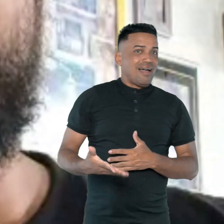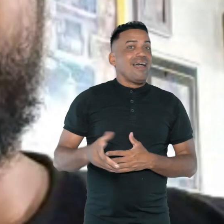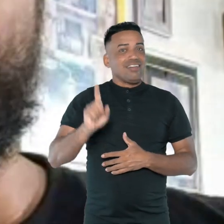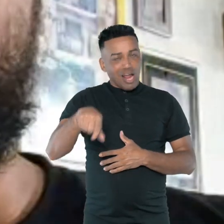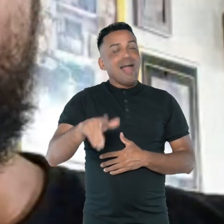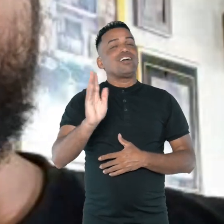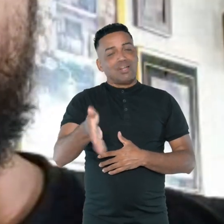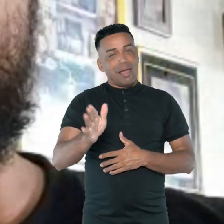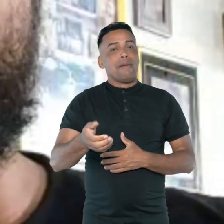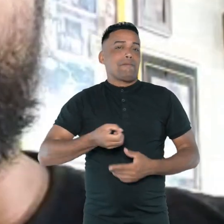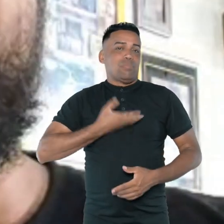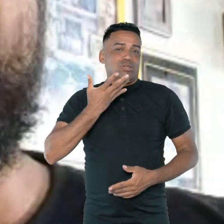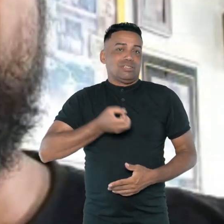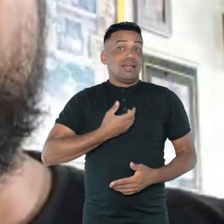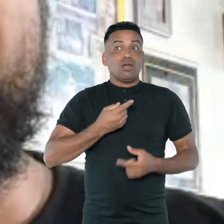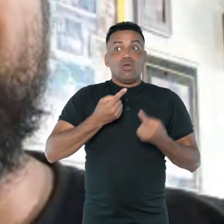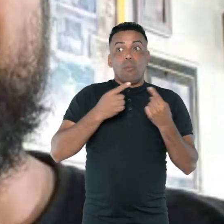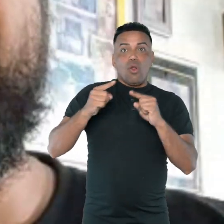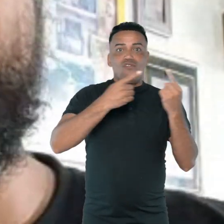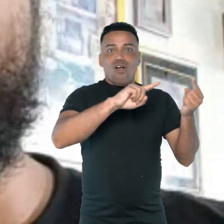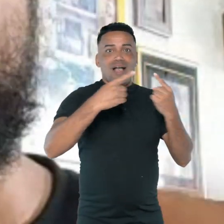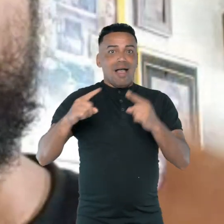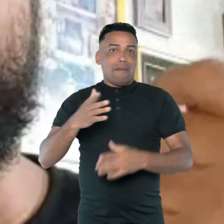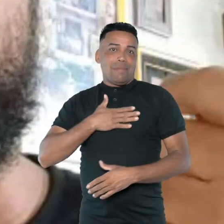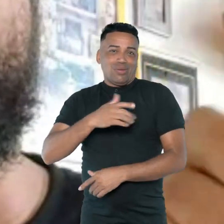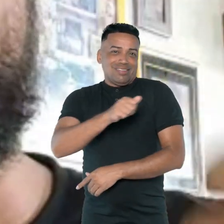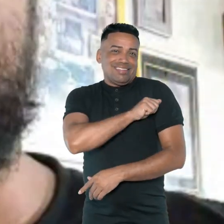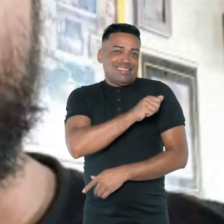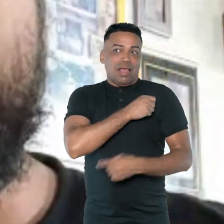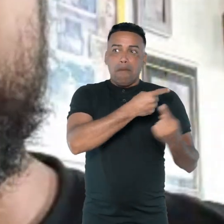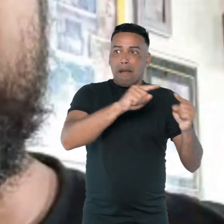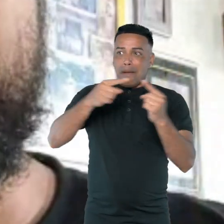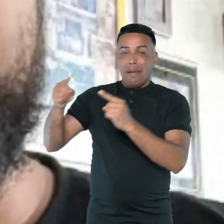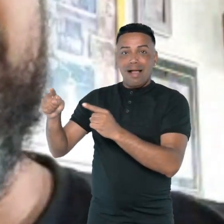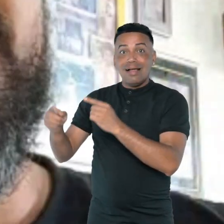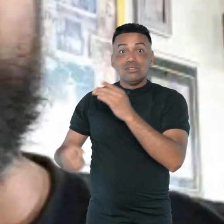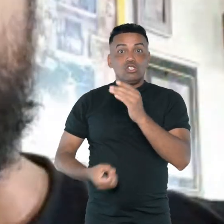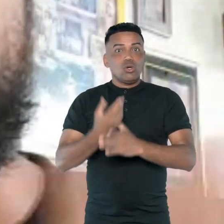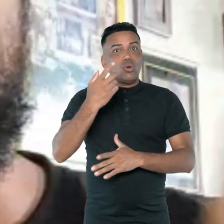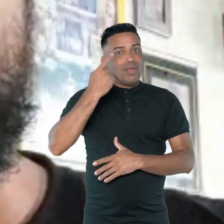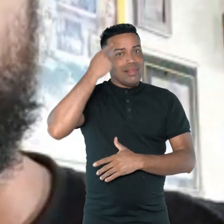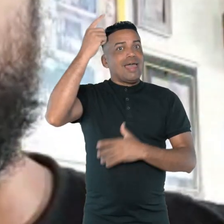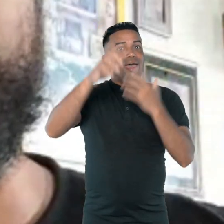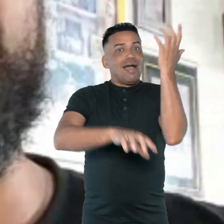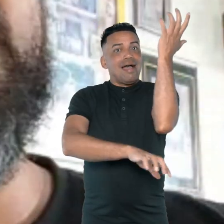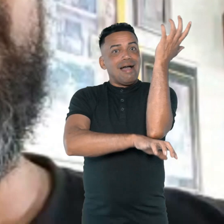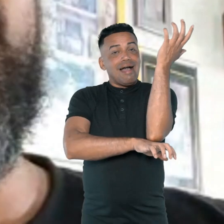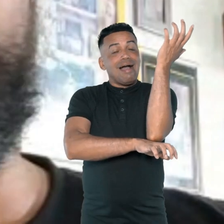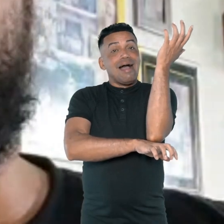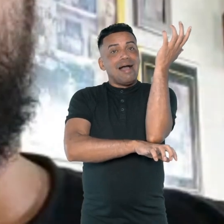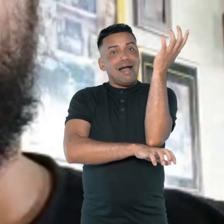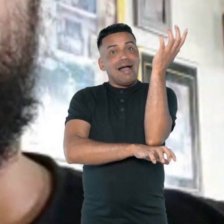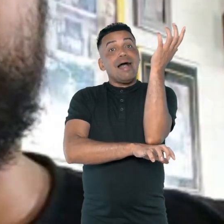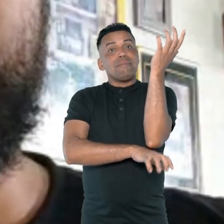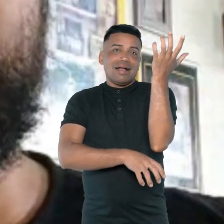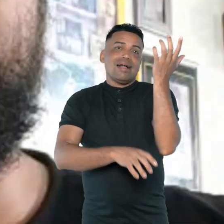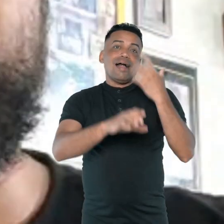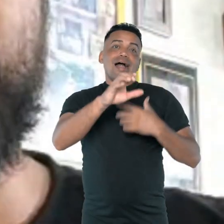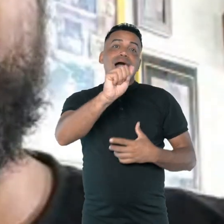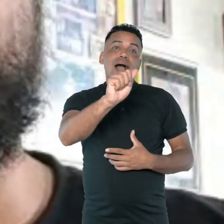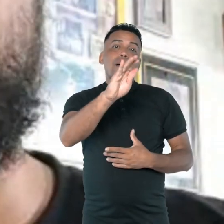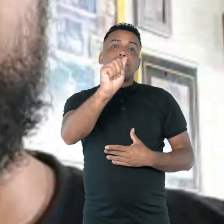poesia. E aí eu comecei a provocá-los com isso, e aí me surgiu a ideia do abacaxi. Foi a primeira fruta. Eu olhei e falei,